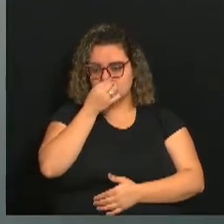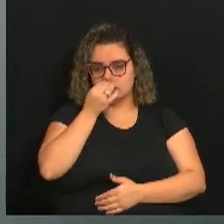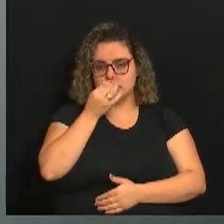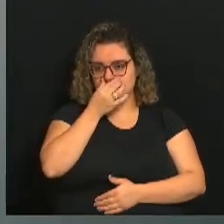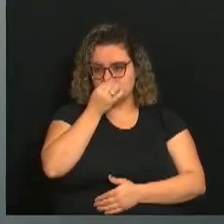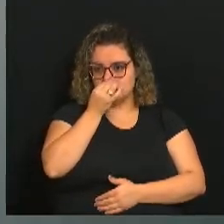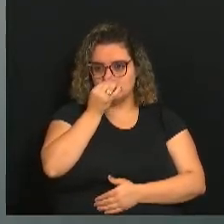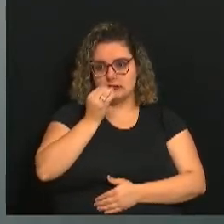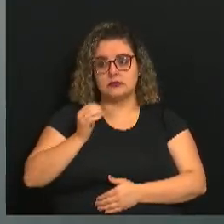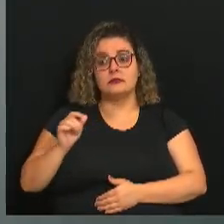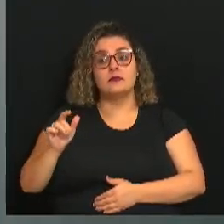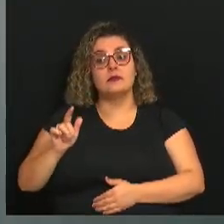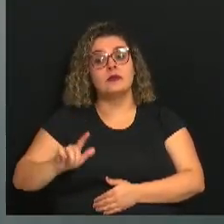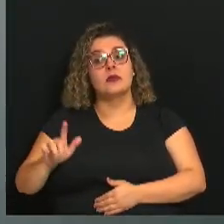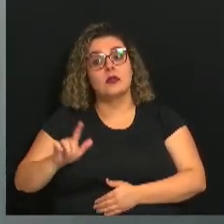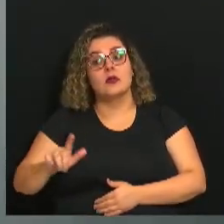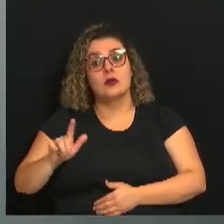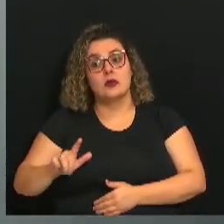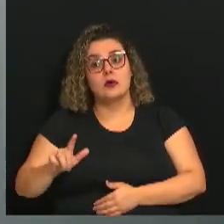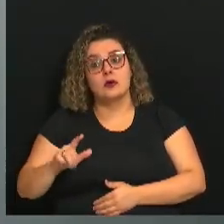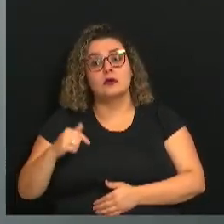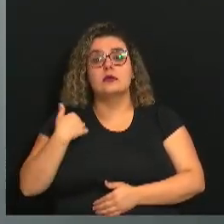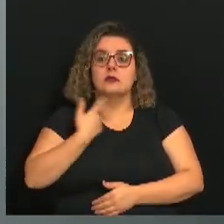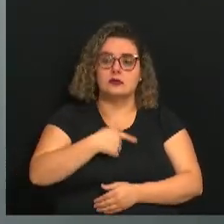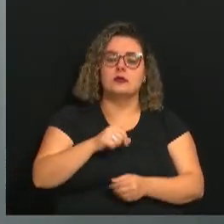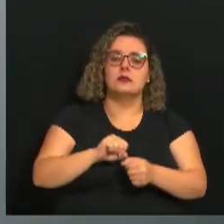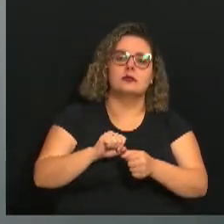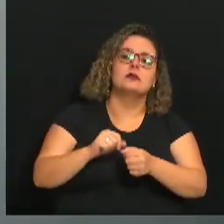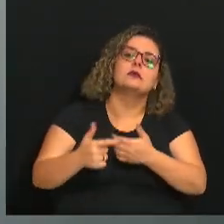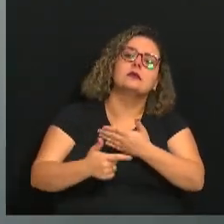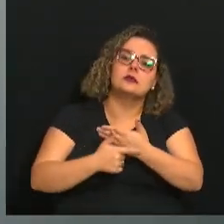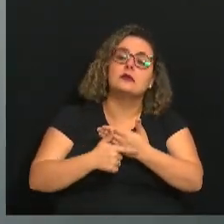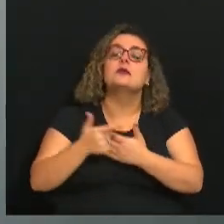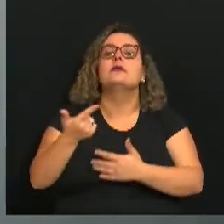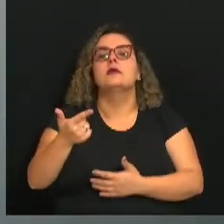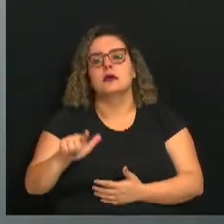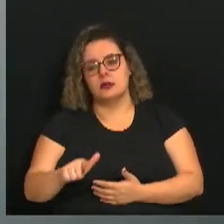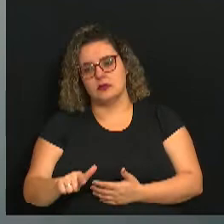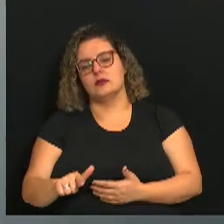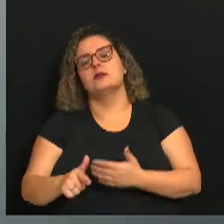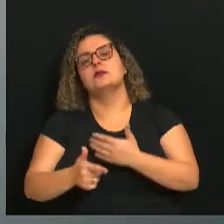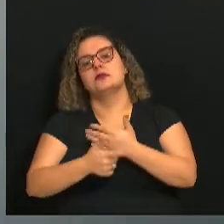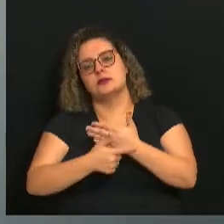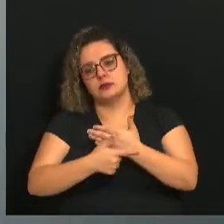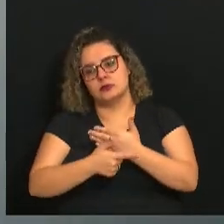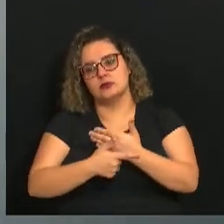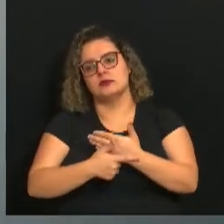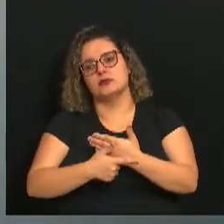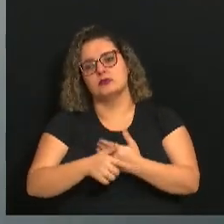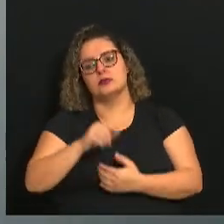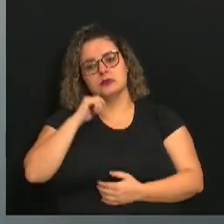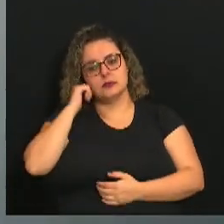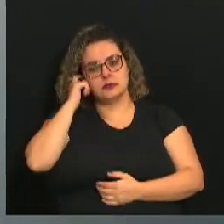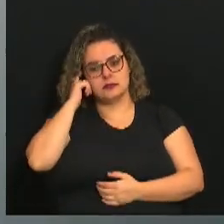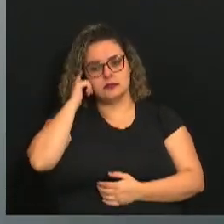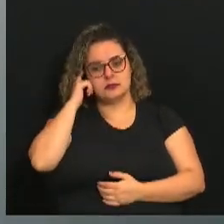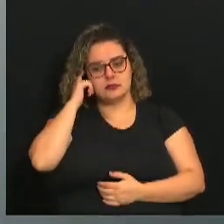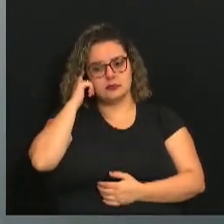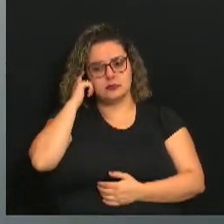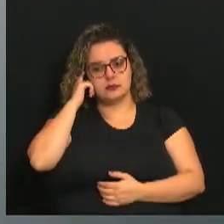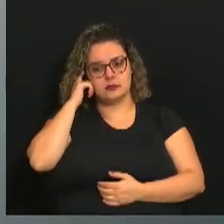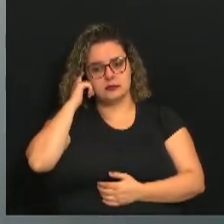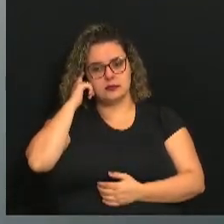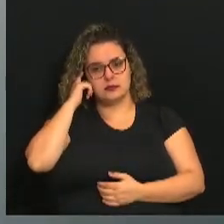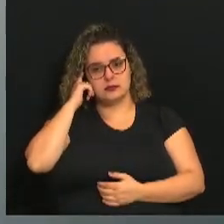a gente faz esse papel aí, e vai fazer esse papel, e vamos superar as dificuldades. Como aconteceu esse problema, o que a